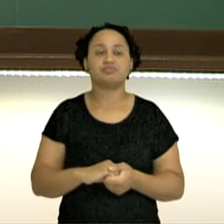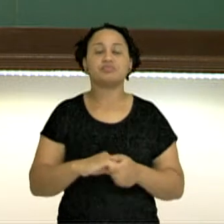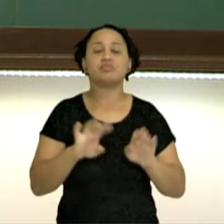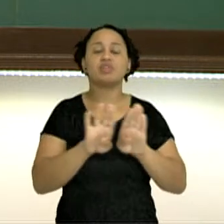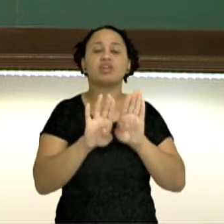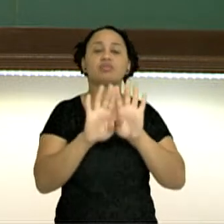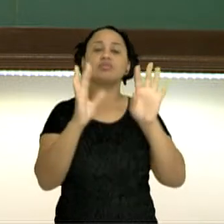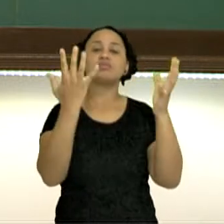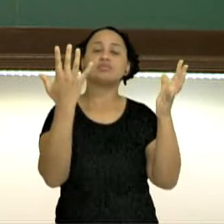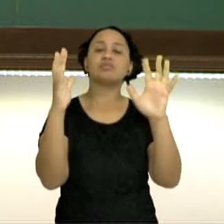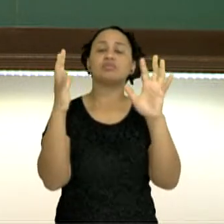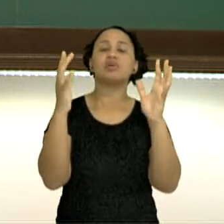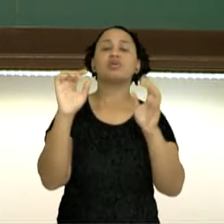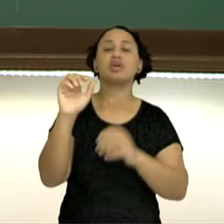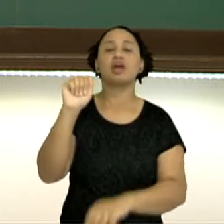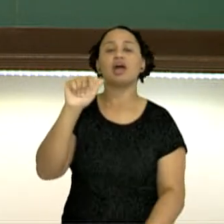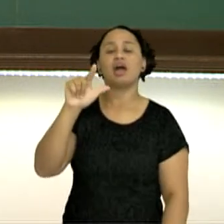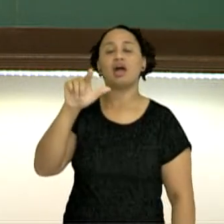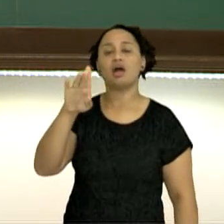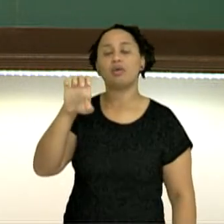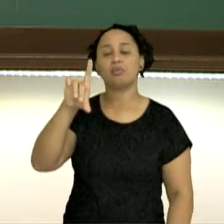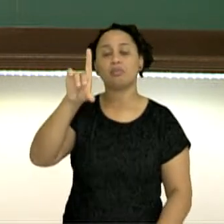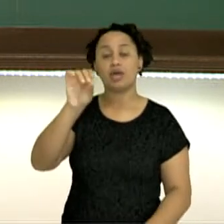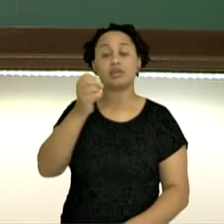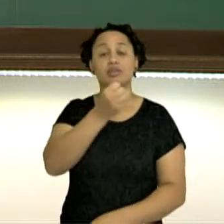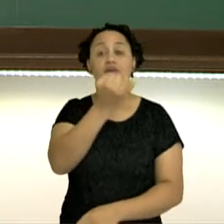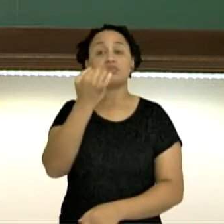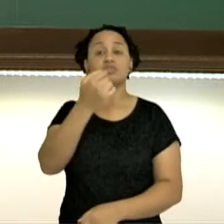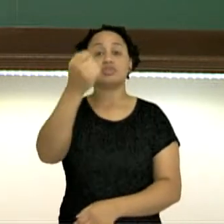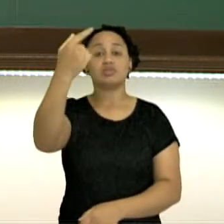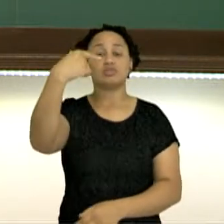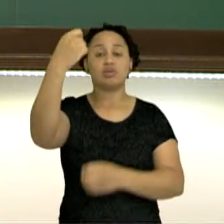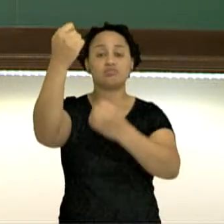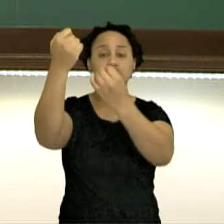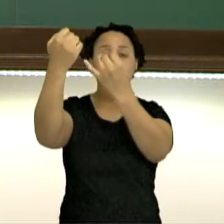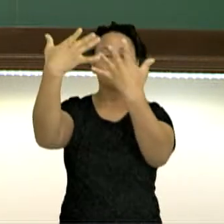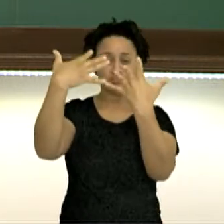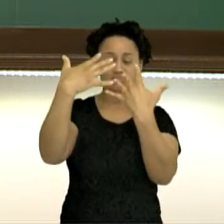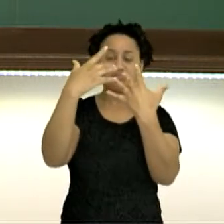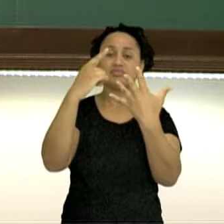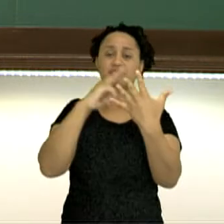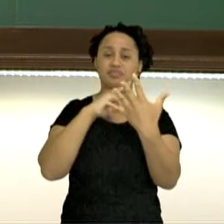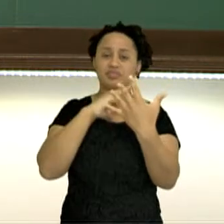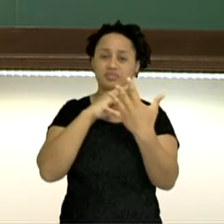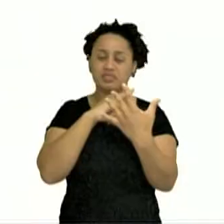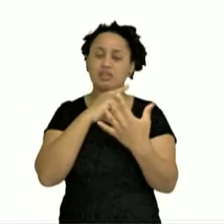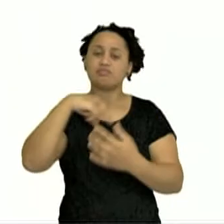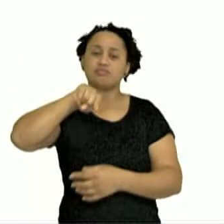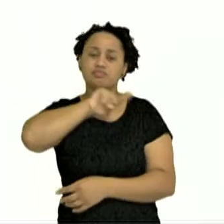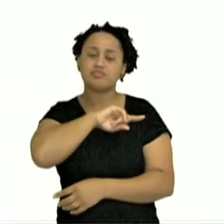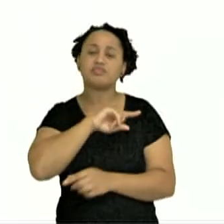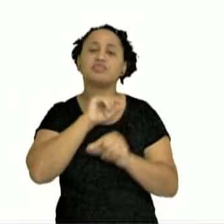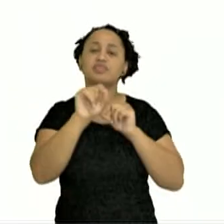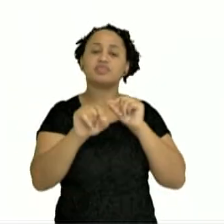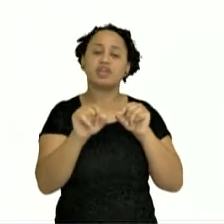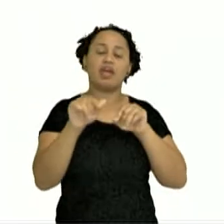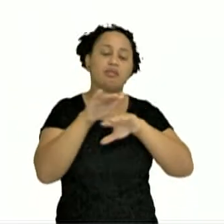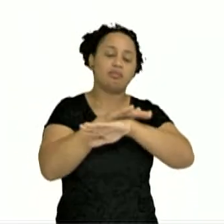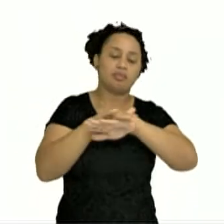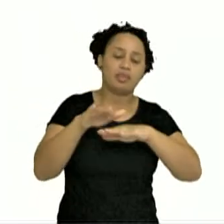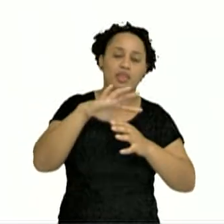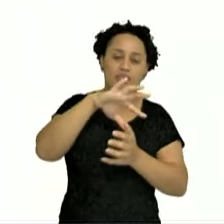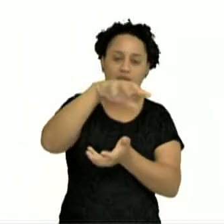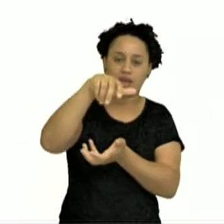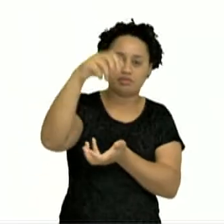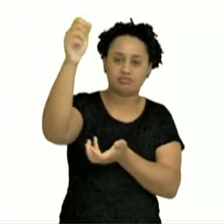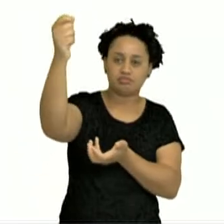temos também o albedo, que é o índice de reflexão da luz solar quando essa radiação do Sol atinge a superfície terrestre.